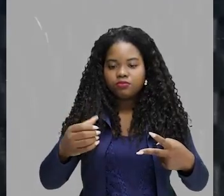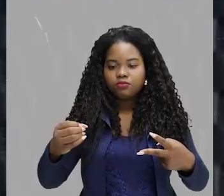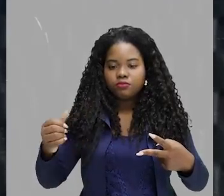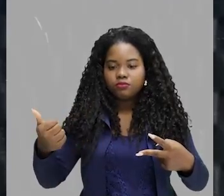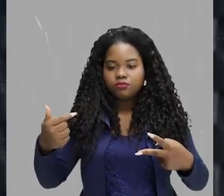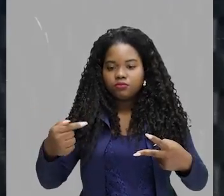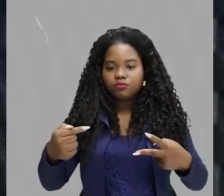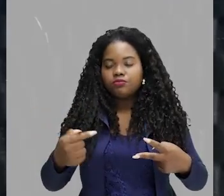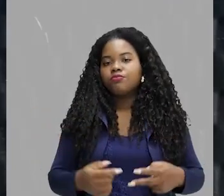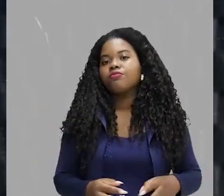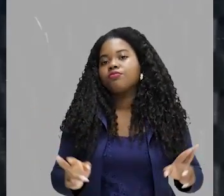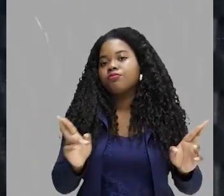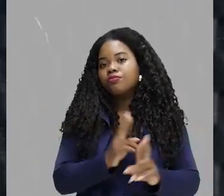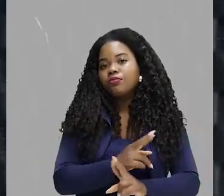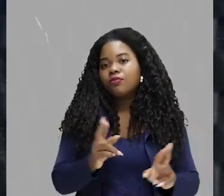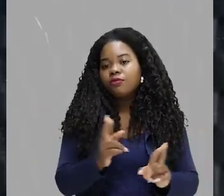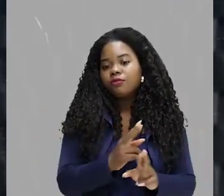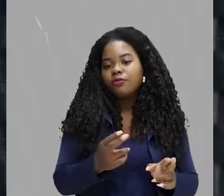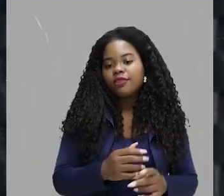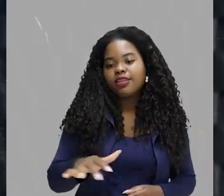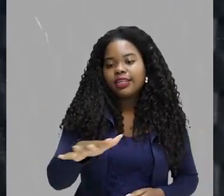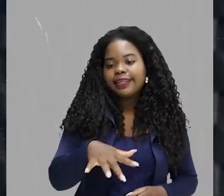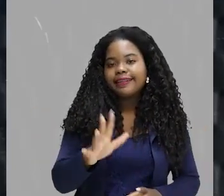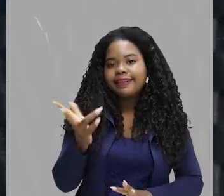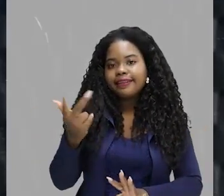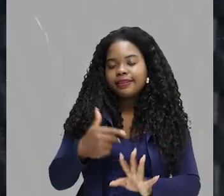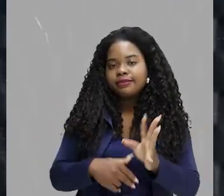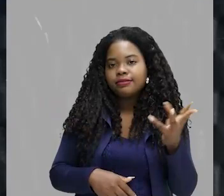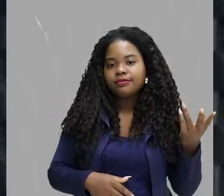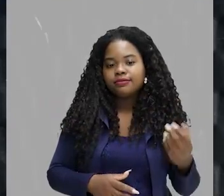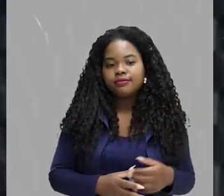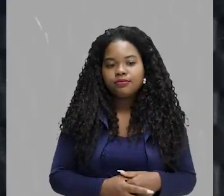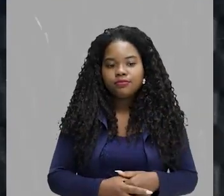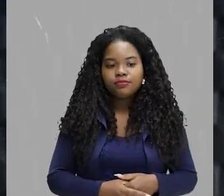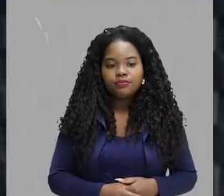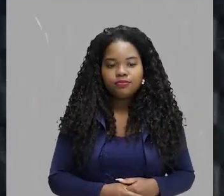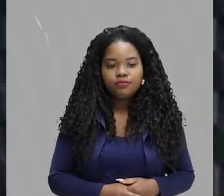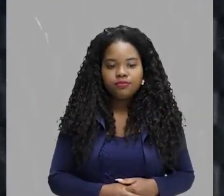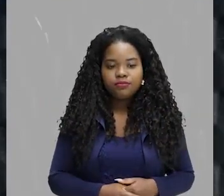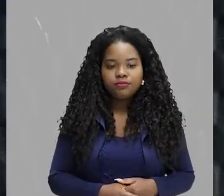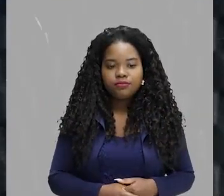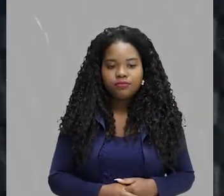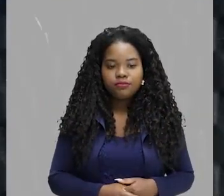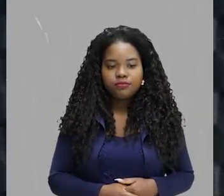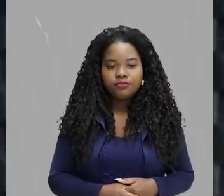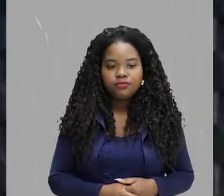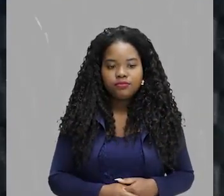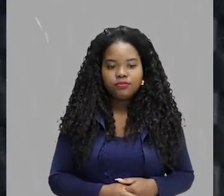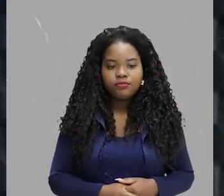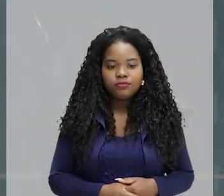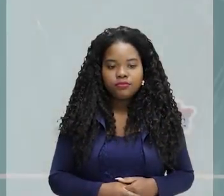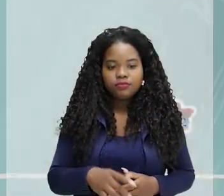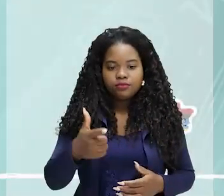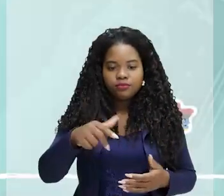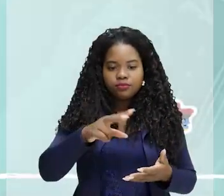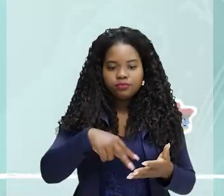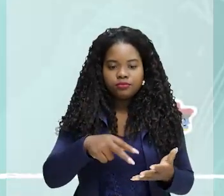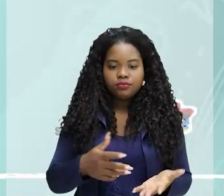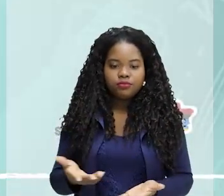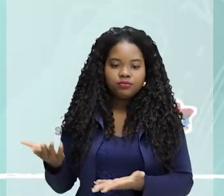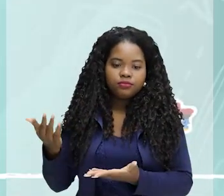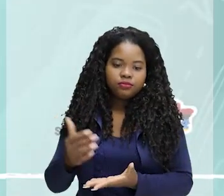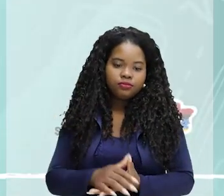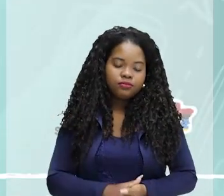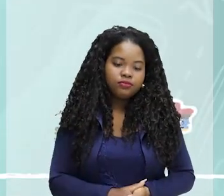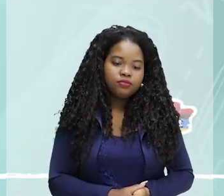para tratar dessa pauta, dessa questão relacionada ao meio ambiente. Vamos lá, adiante. Nesse